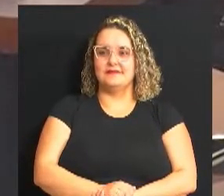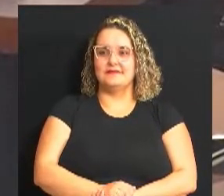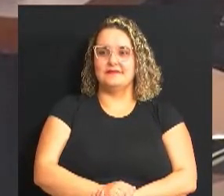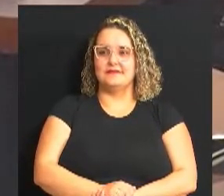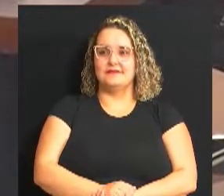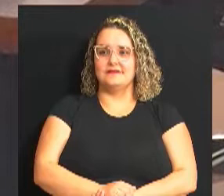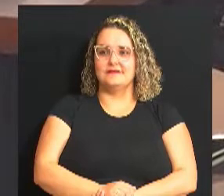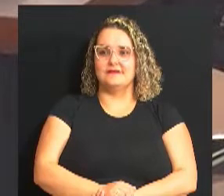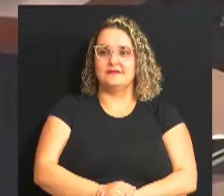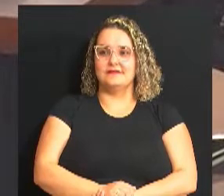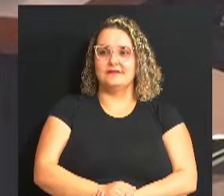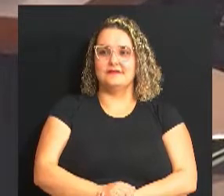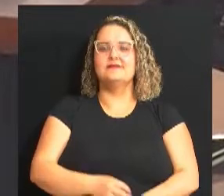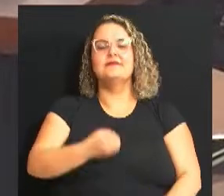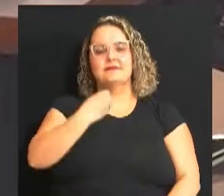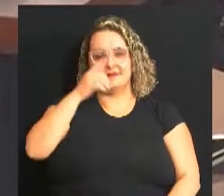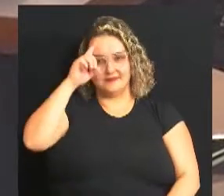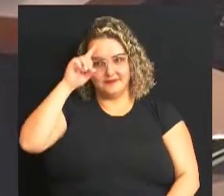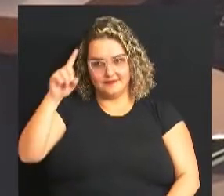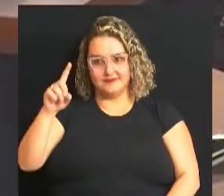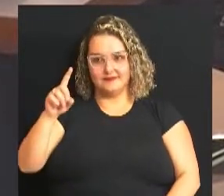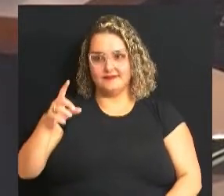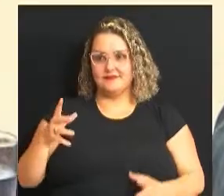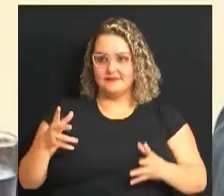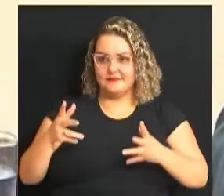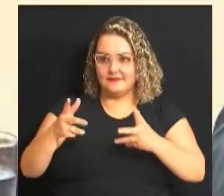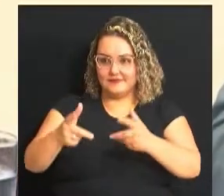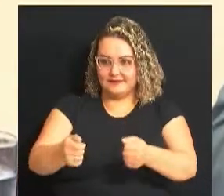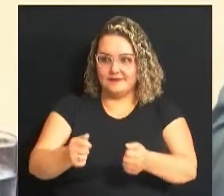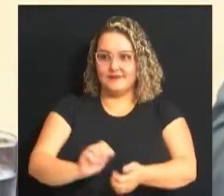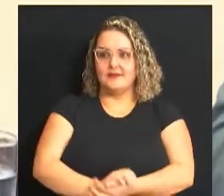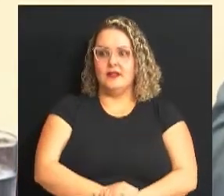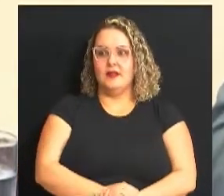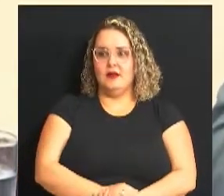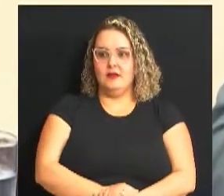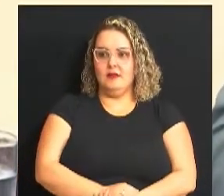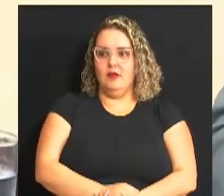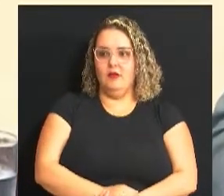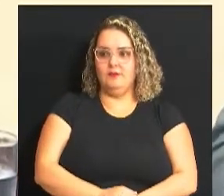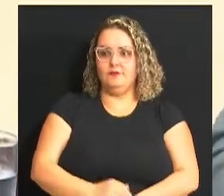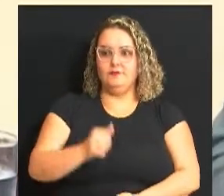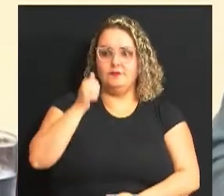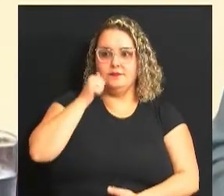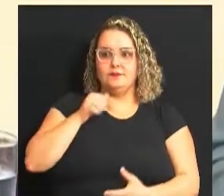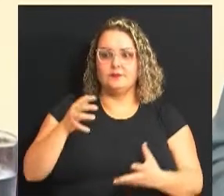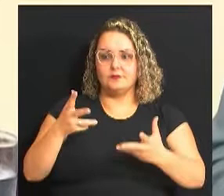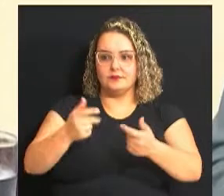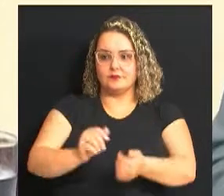Muito, muito bom dia a todos, a todas.